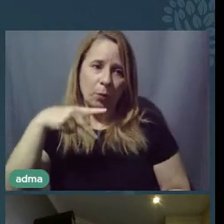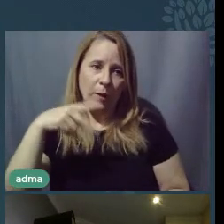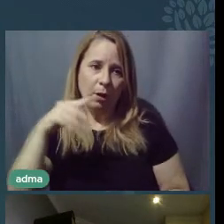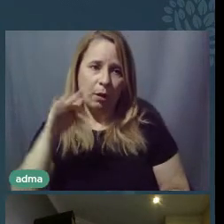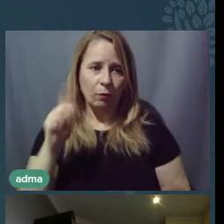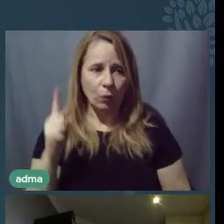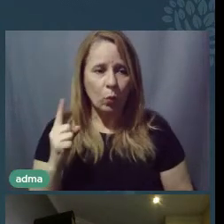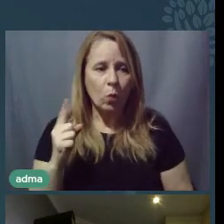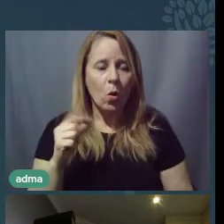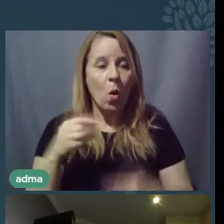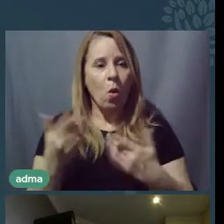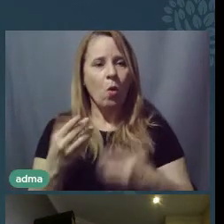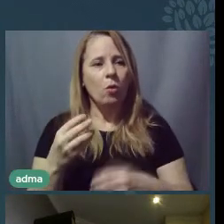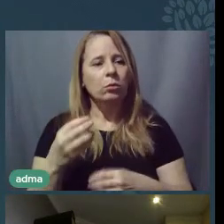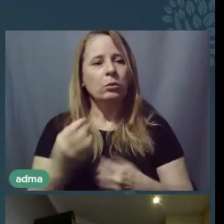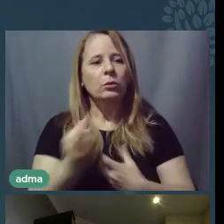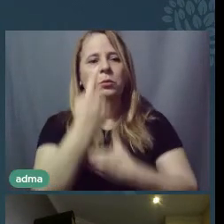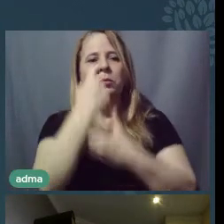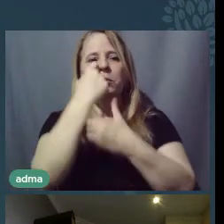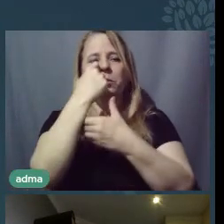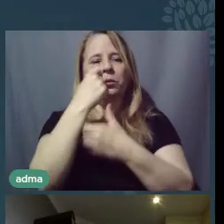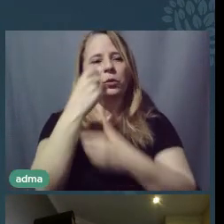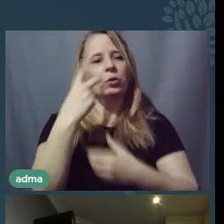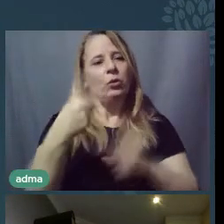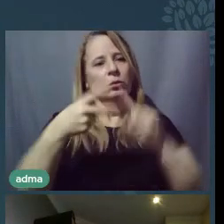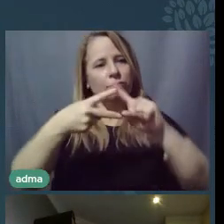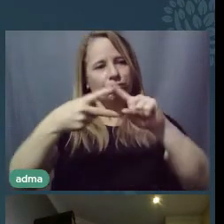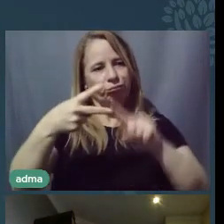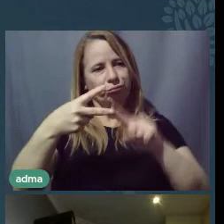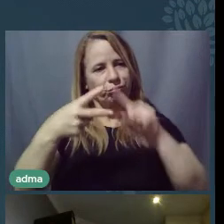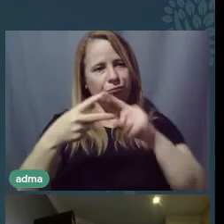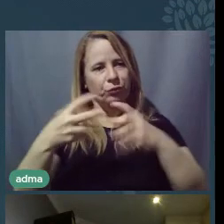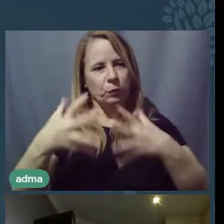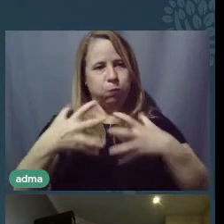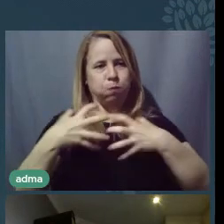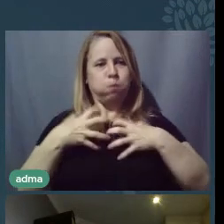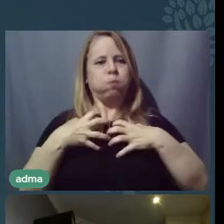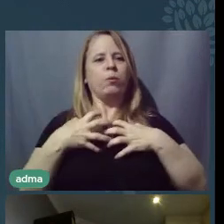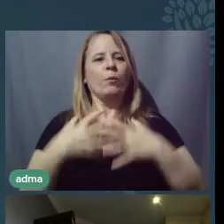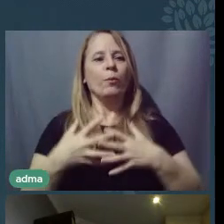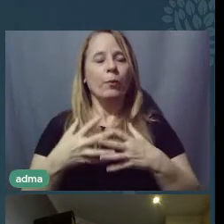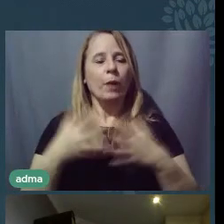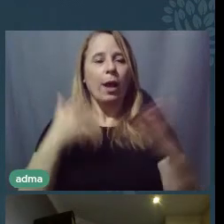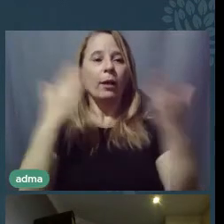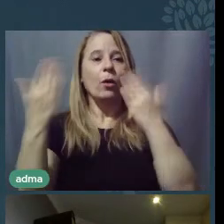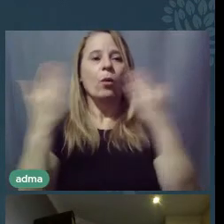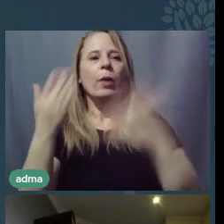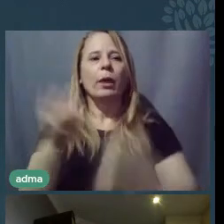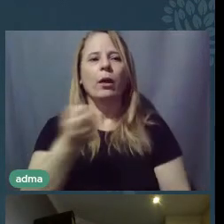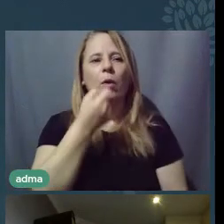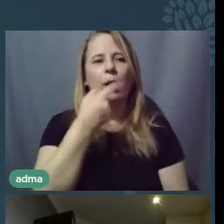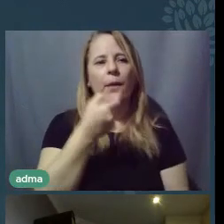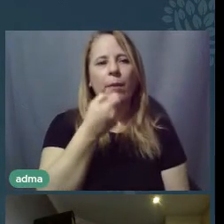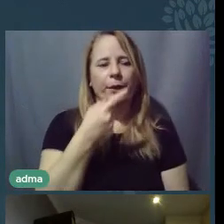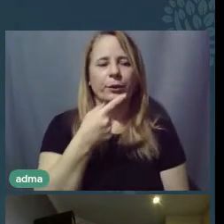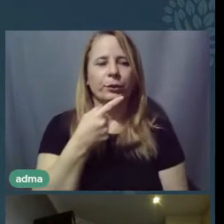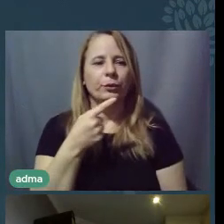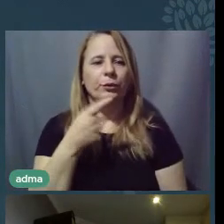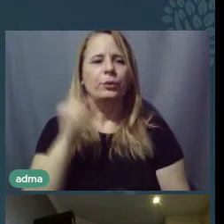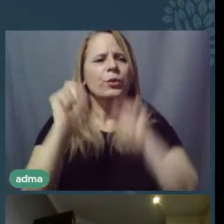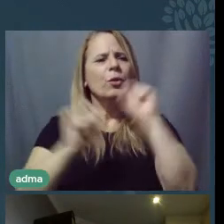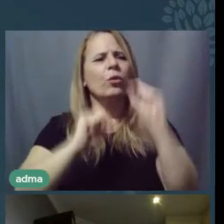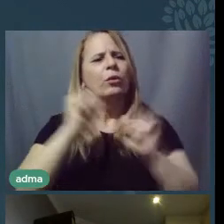ventilação não invasiva com 2 níveis de pressão, comparado com o tratamento farmacológico, tá? O que foi observado